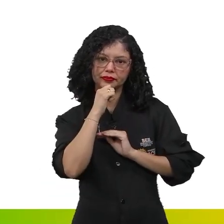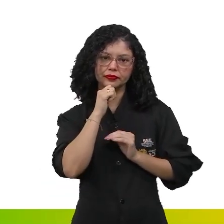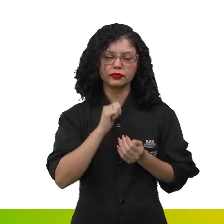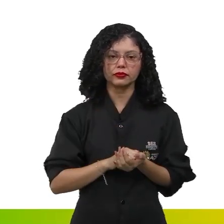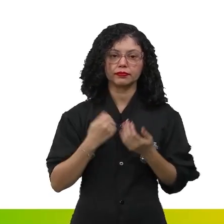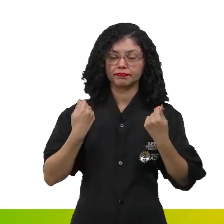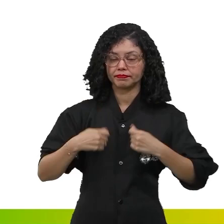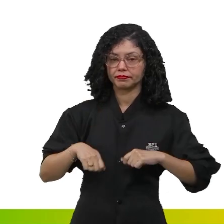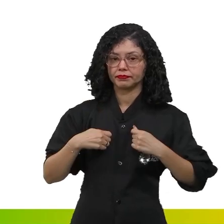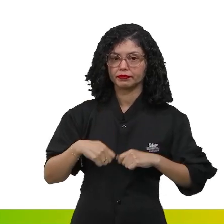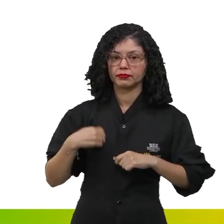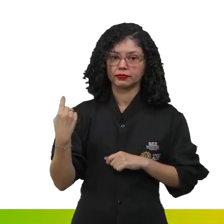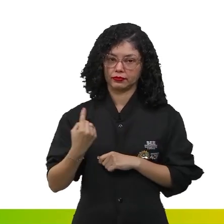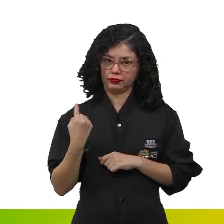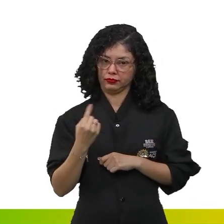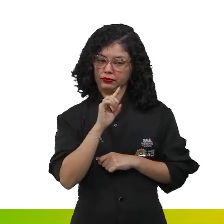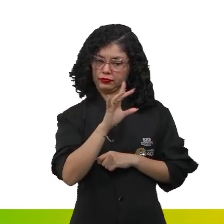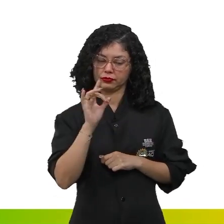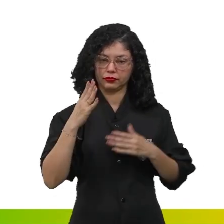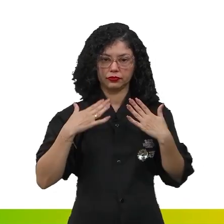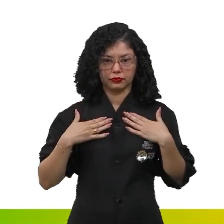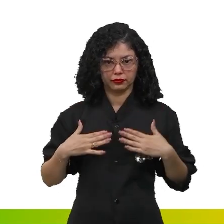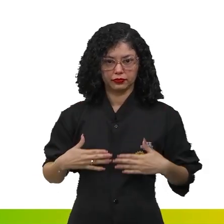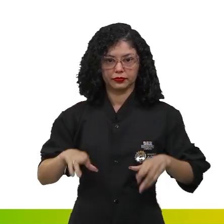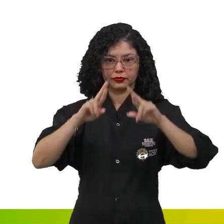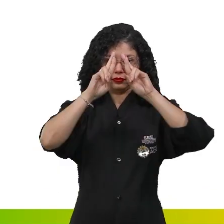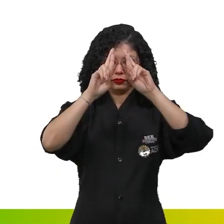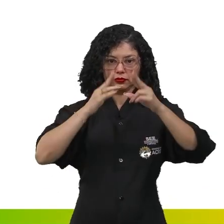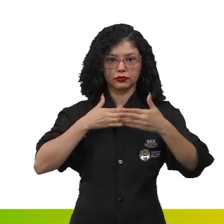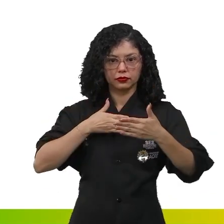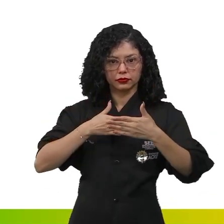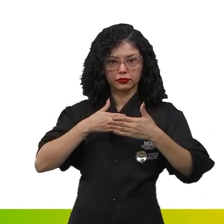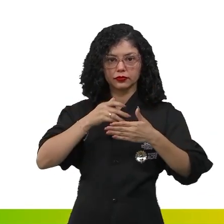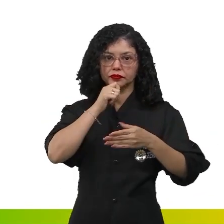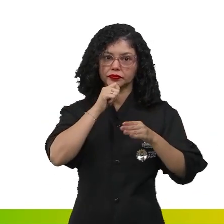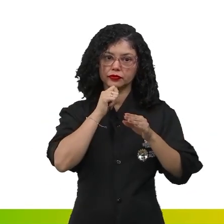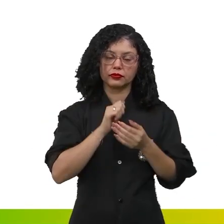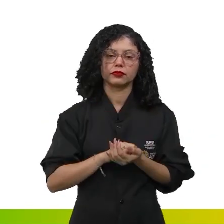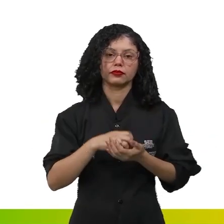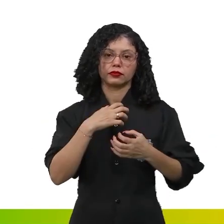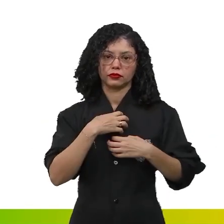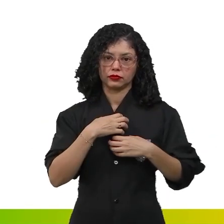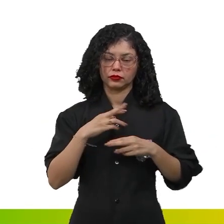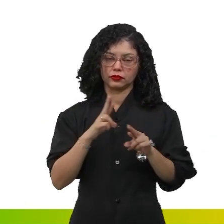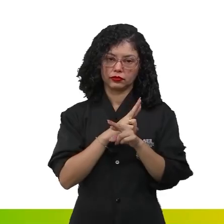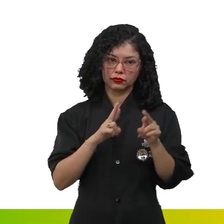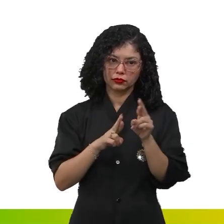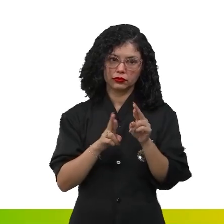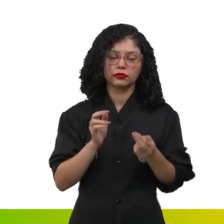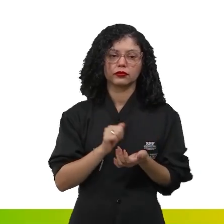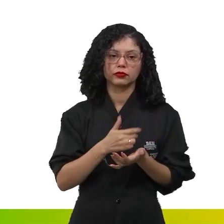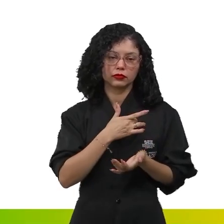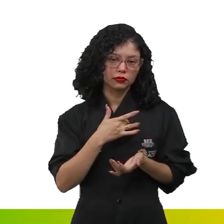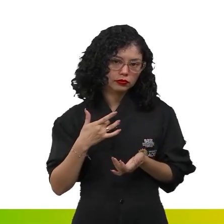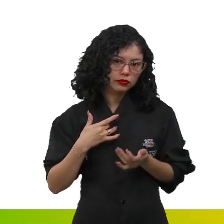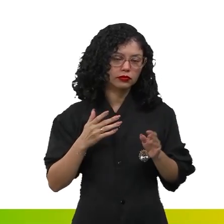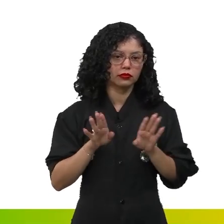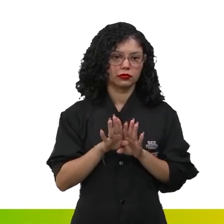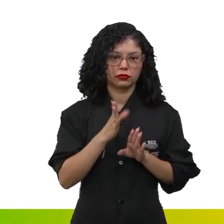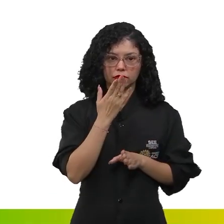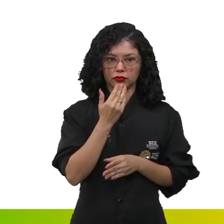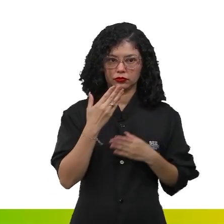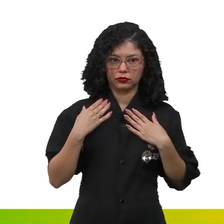as necessidades individuais de cada corpo, respeitando limites e ritmos. Isso promove uma relação saudável com a comida e com a própria